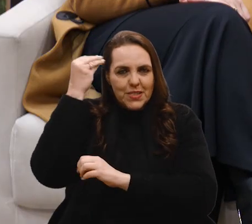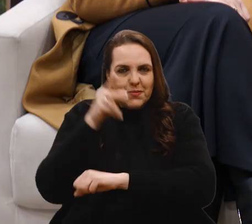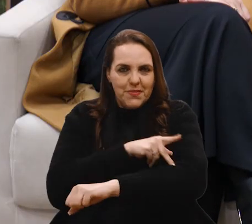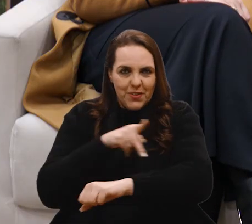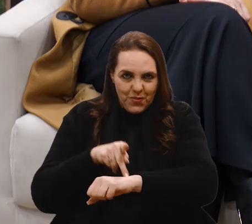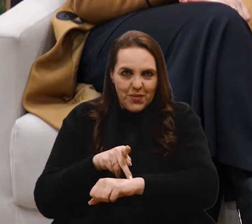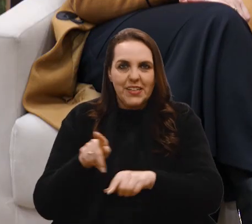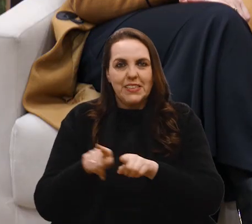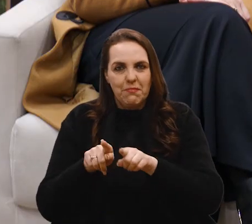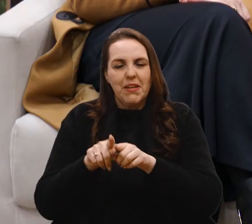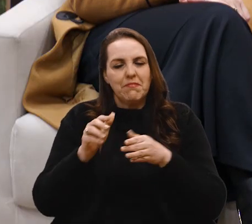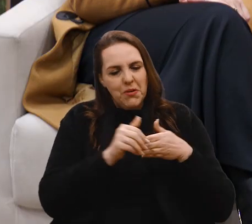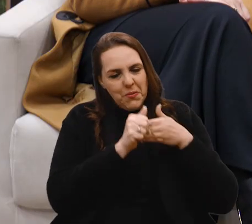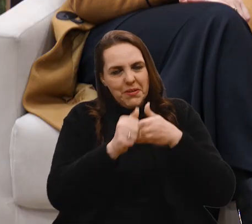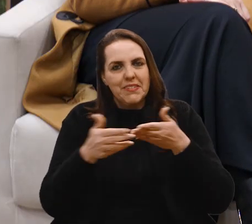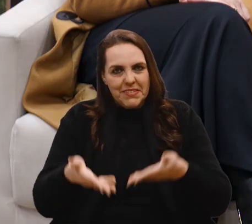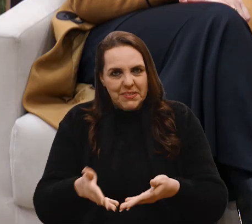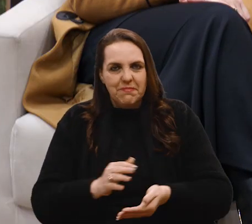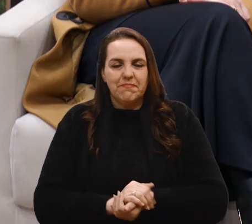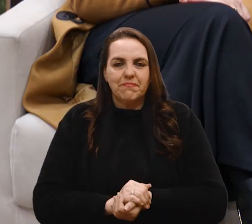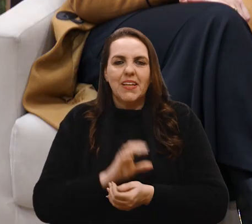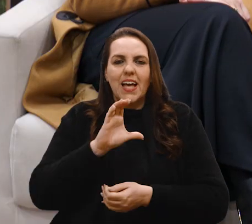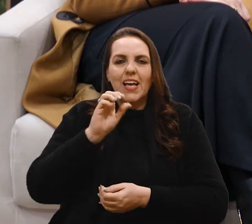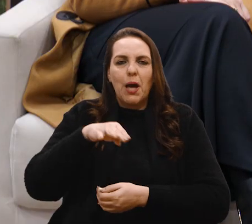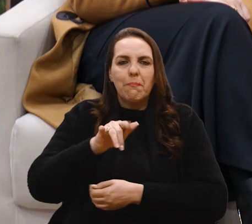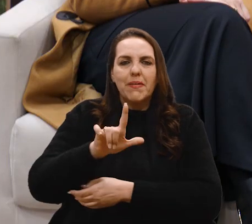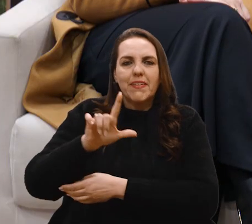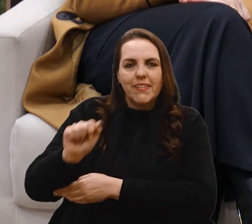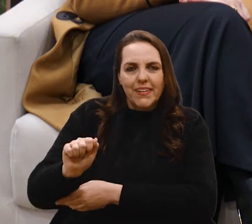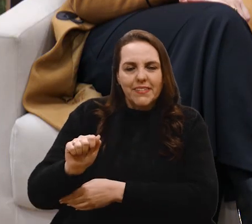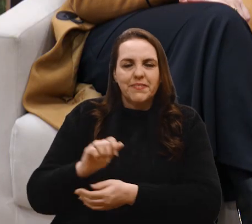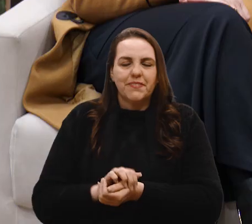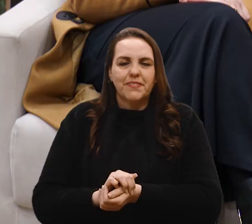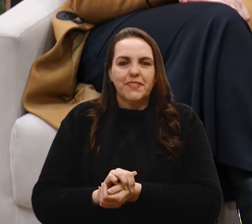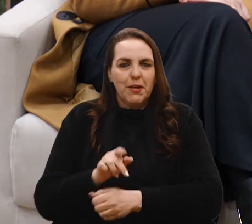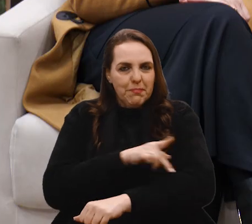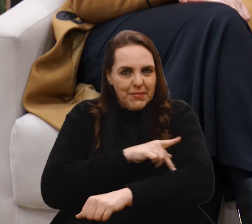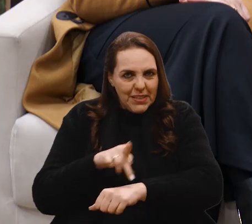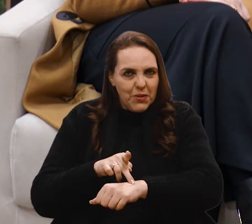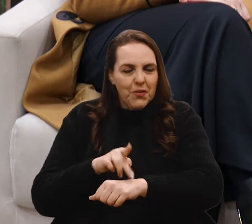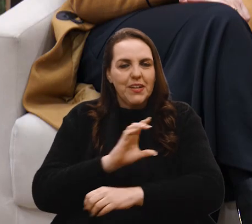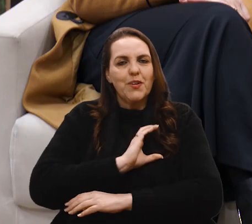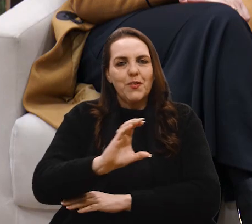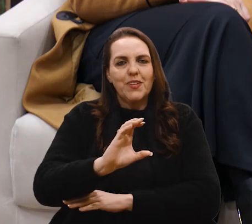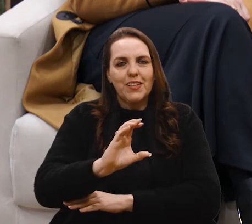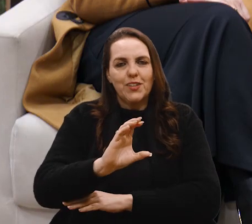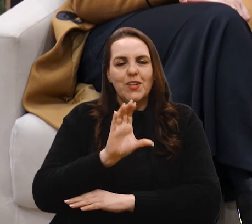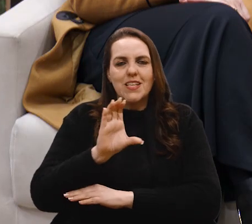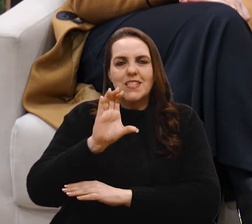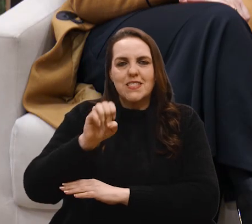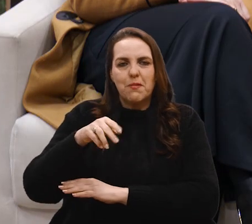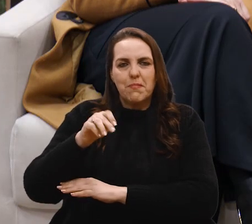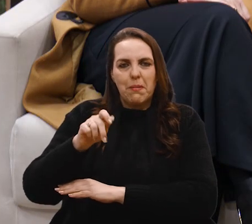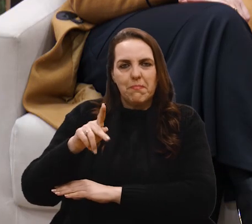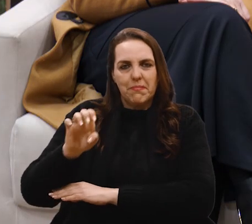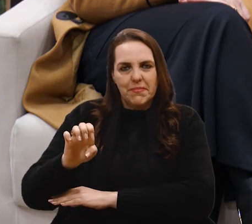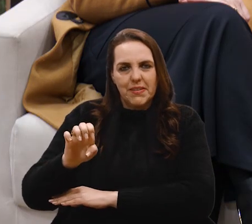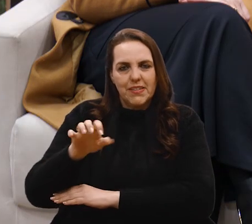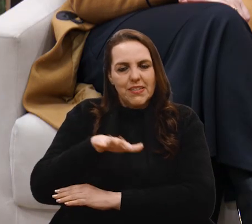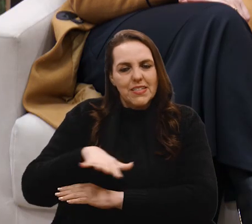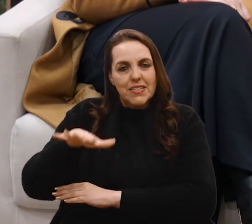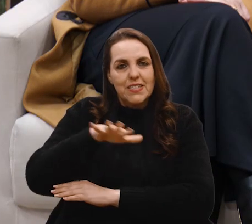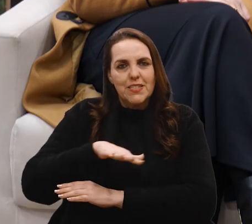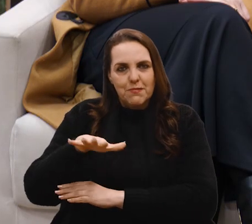neuropsicopedagoga, que veio aqui nos orientar, e Camila Bristotti Terres, pedagoga e coordenadora do CEMAP, tem um